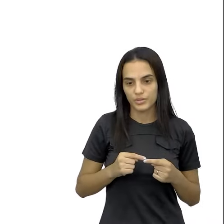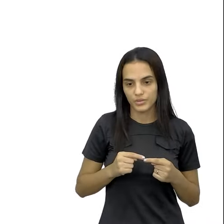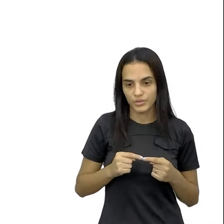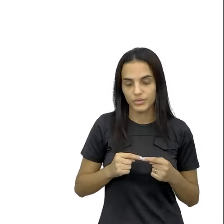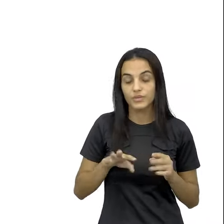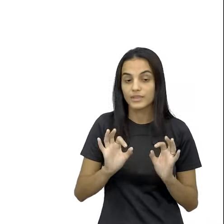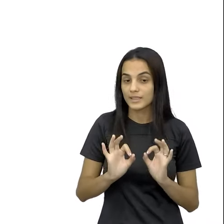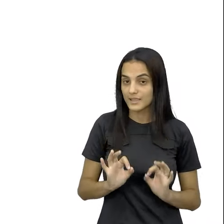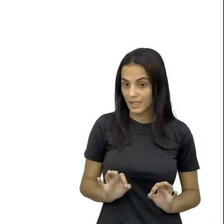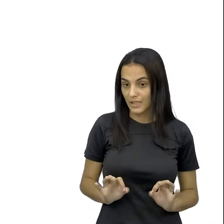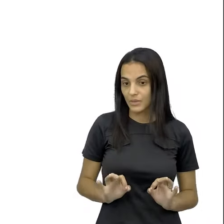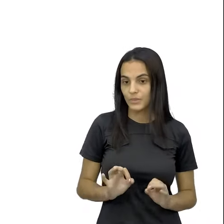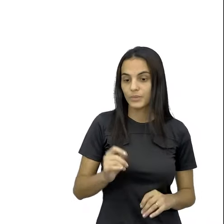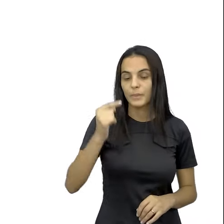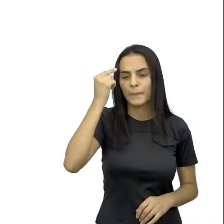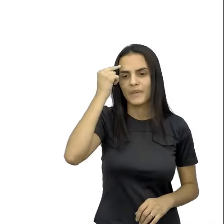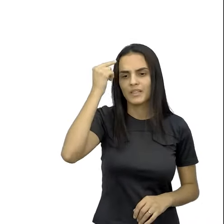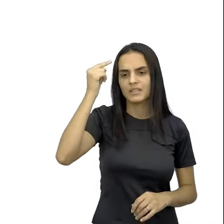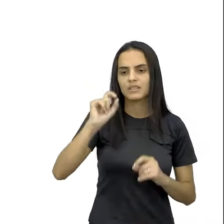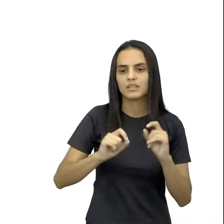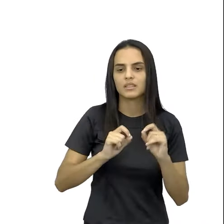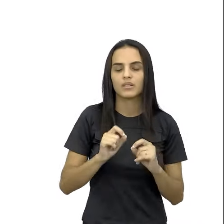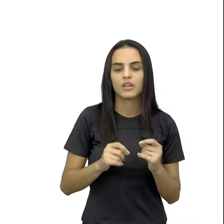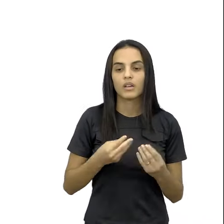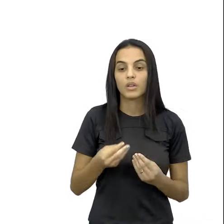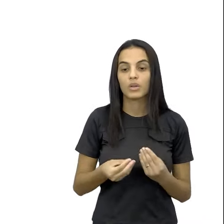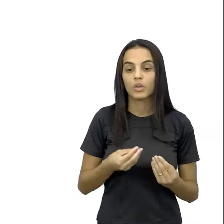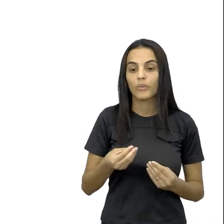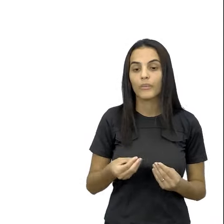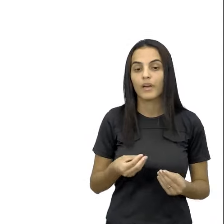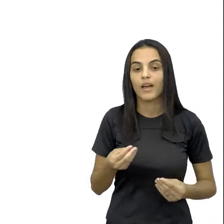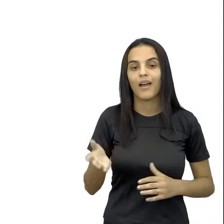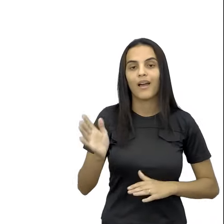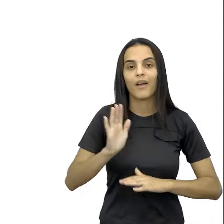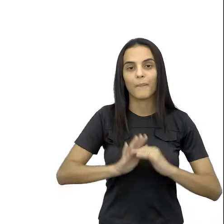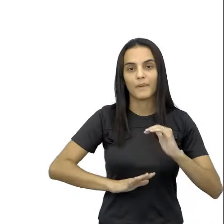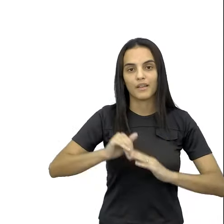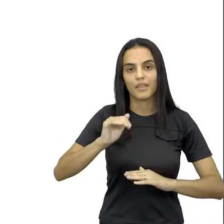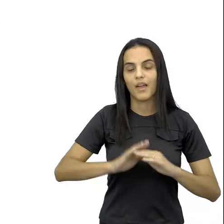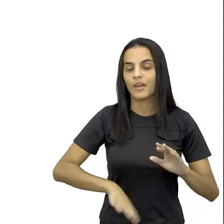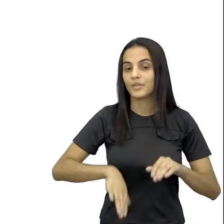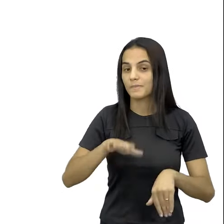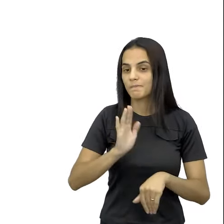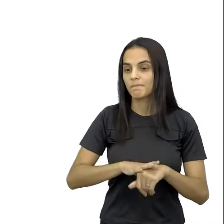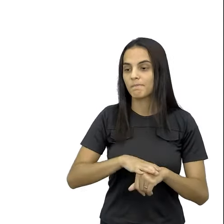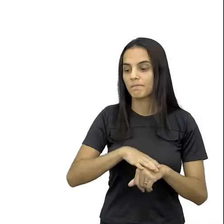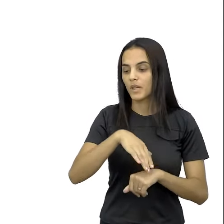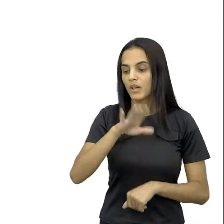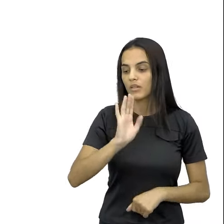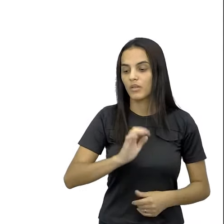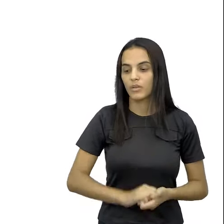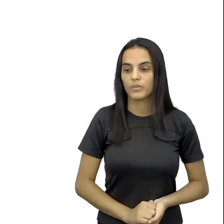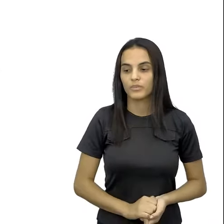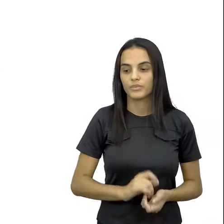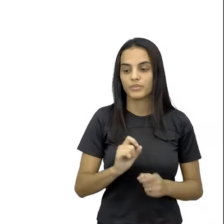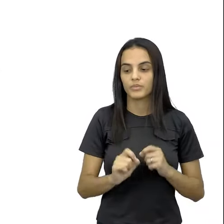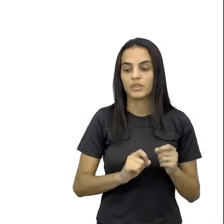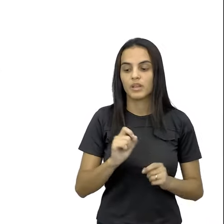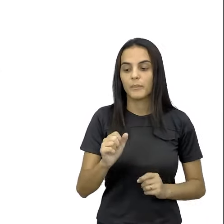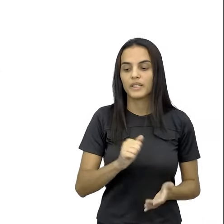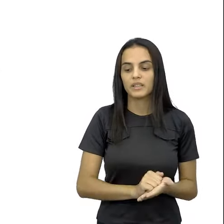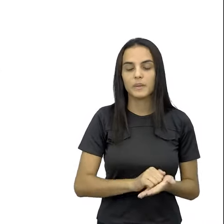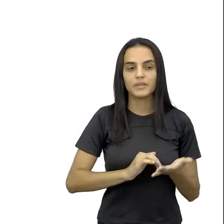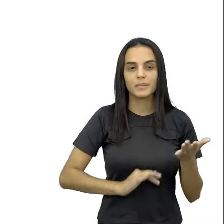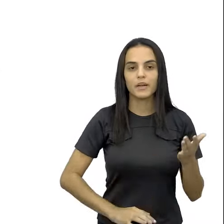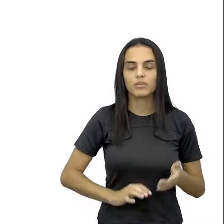objetivo definido, pensando aí em contemplar a habilidade maior, né? E são